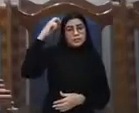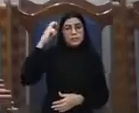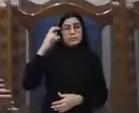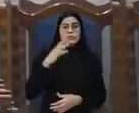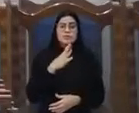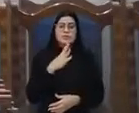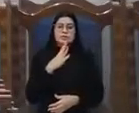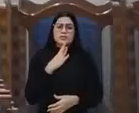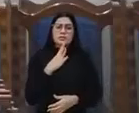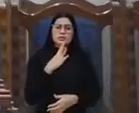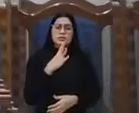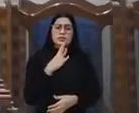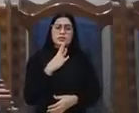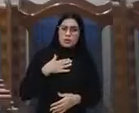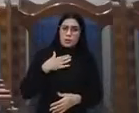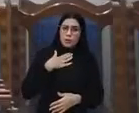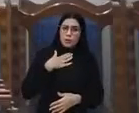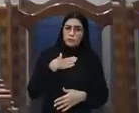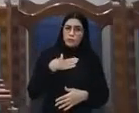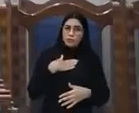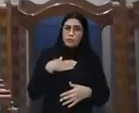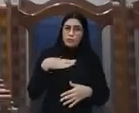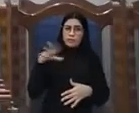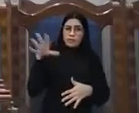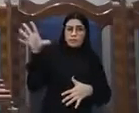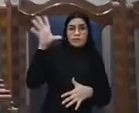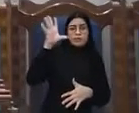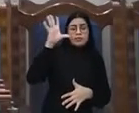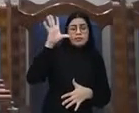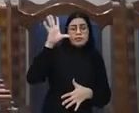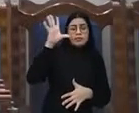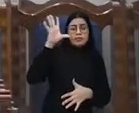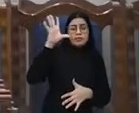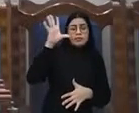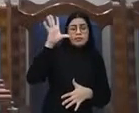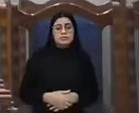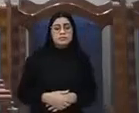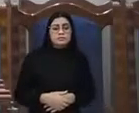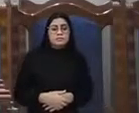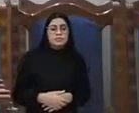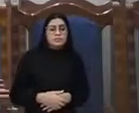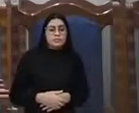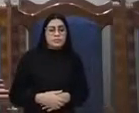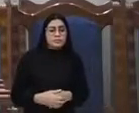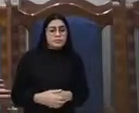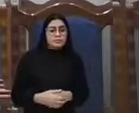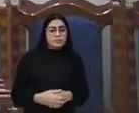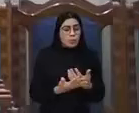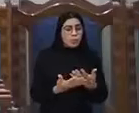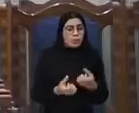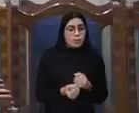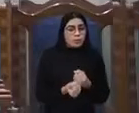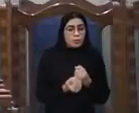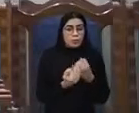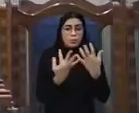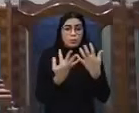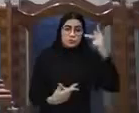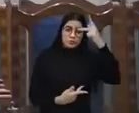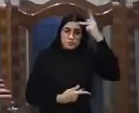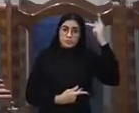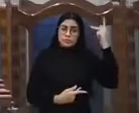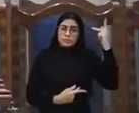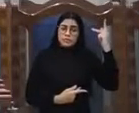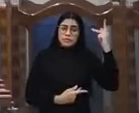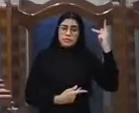um grupo de filósofos que naquela praça, muitas vezes, eles se apresentaram com as suas filosofias. E